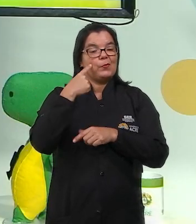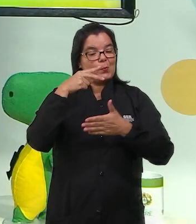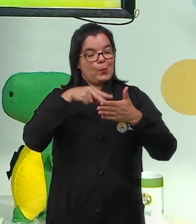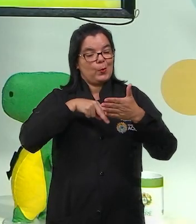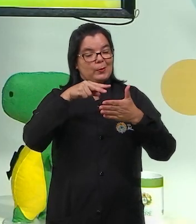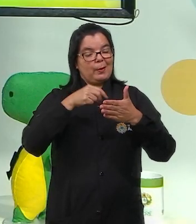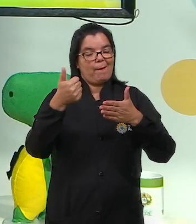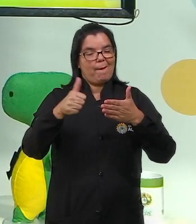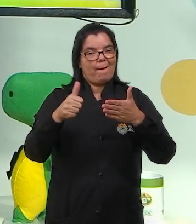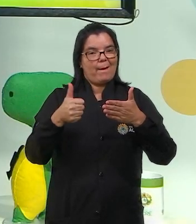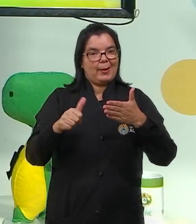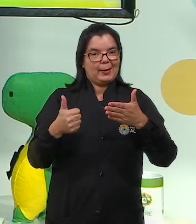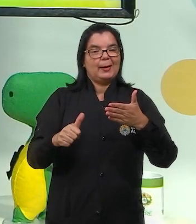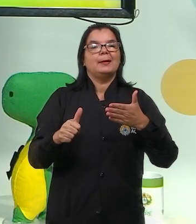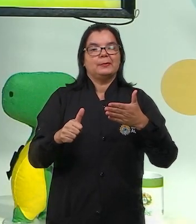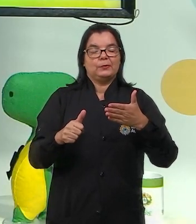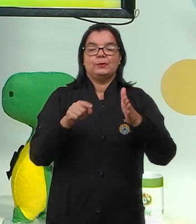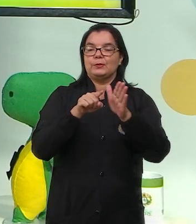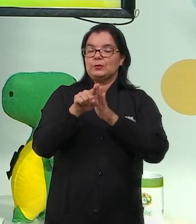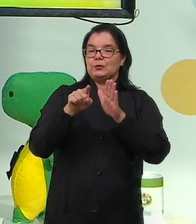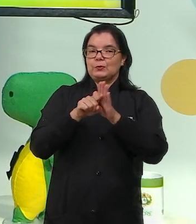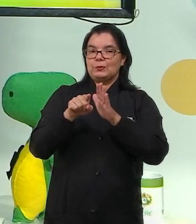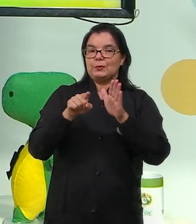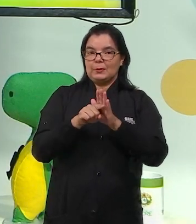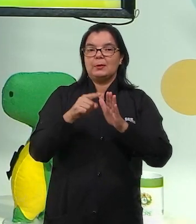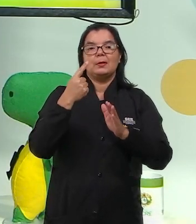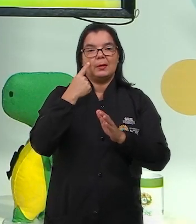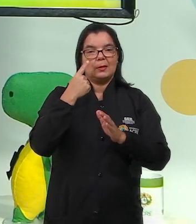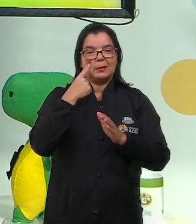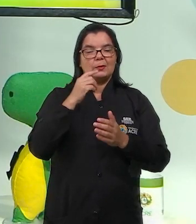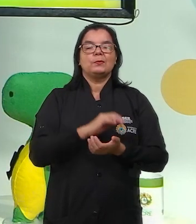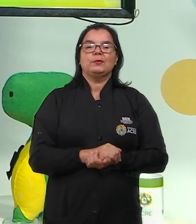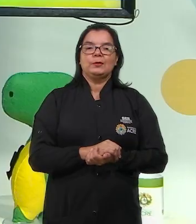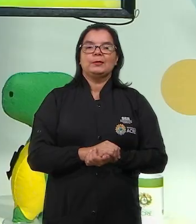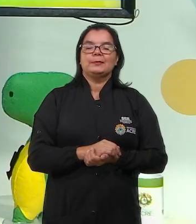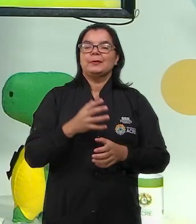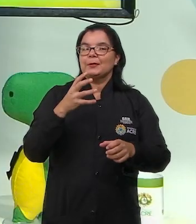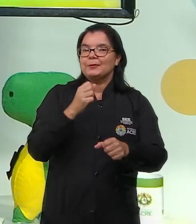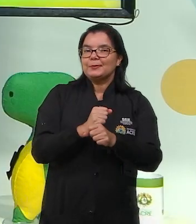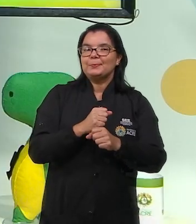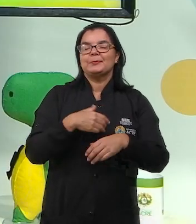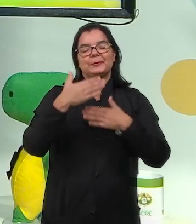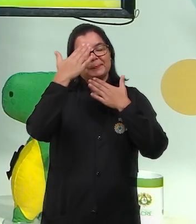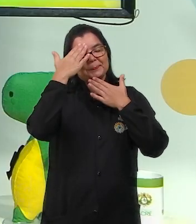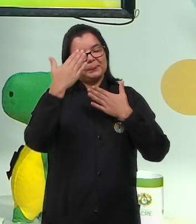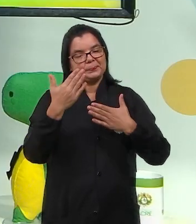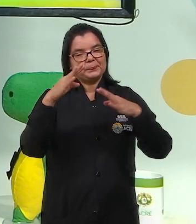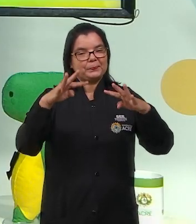vão analisar ali as questões e vocês vão realizar aquelas continhas. Então,